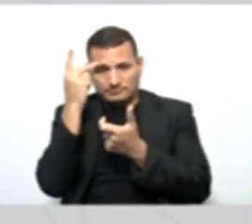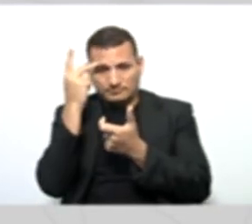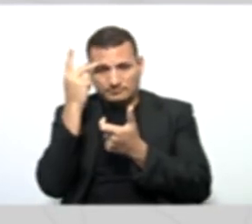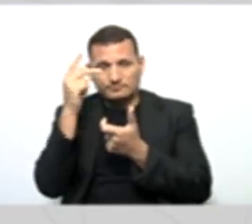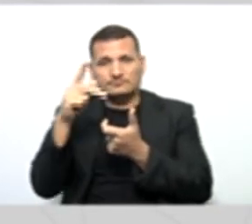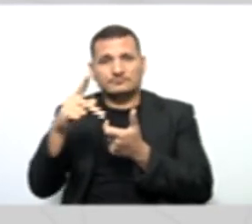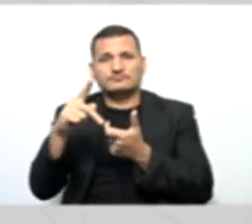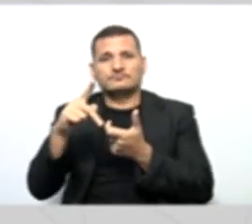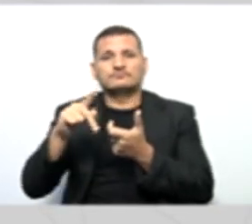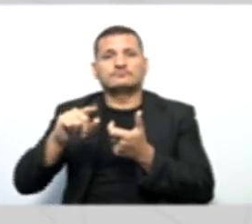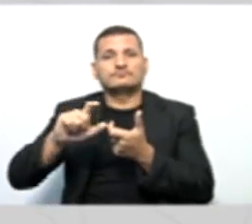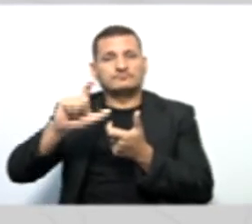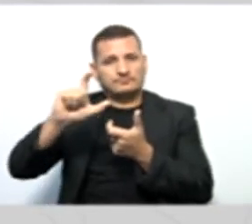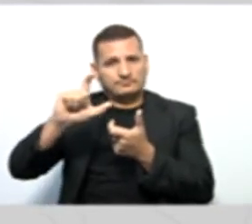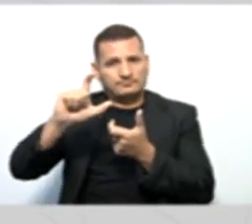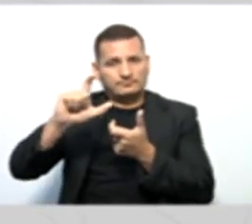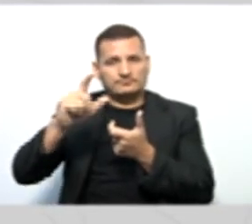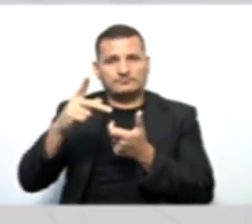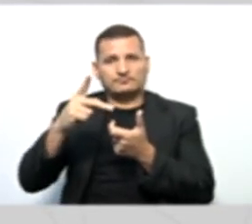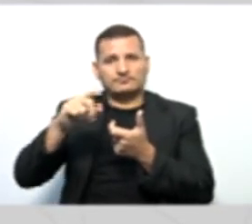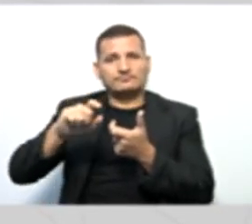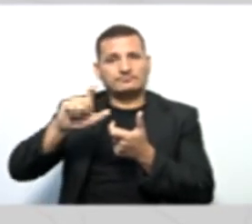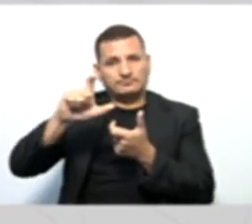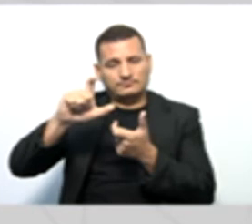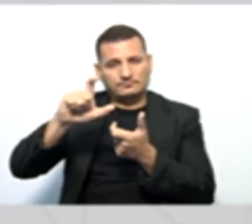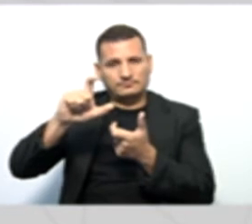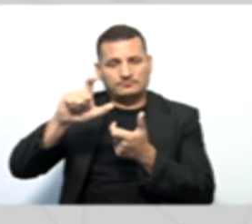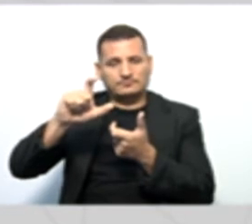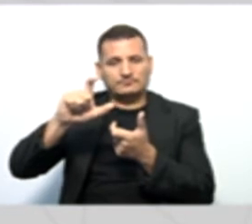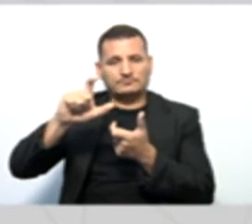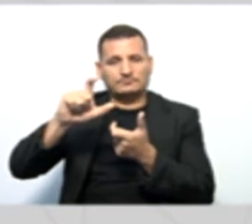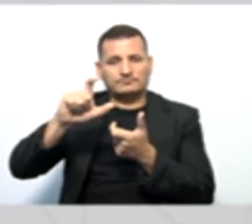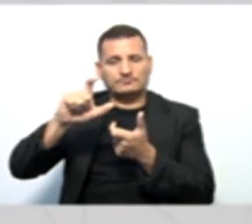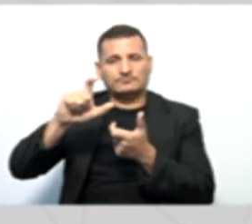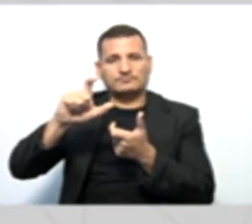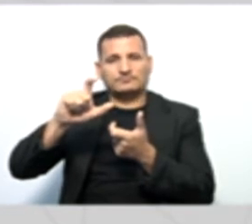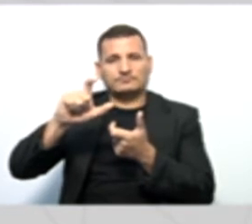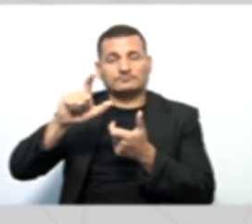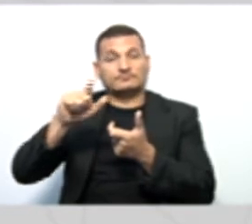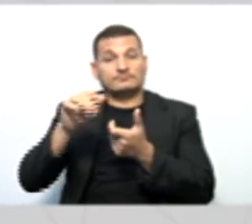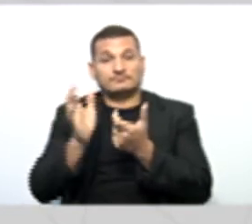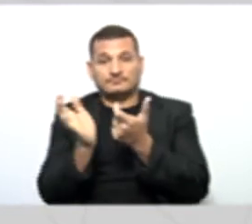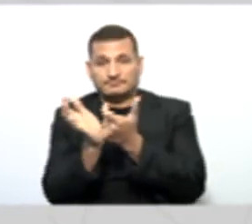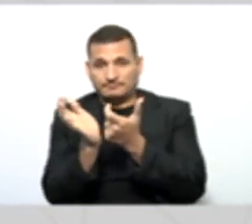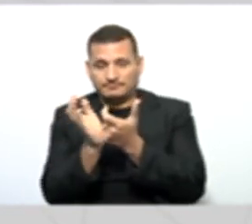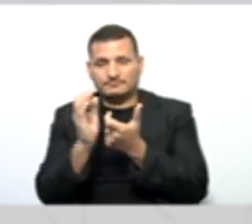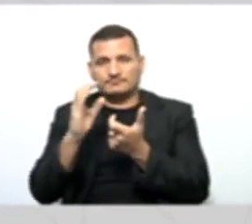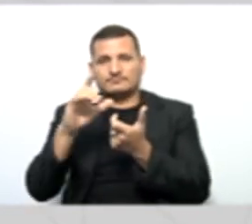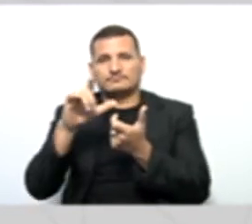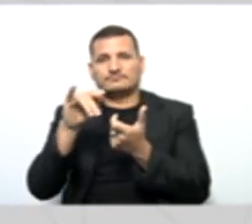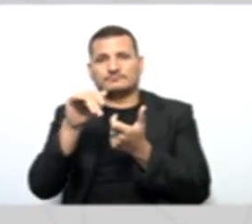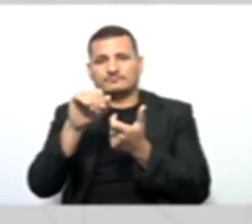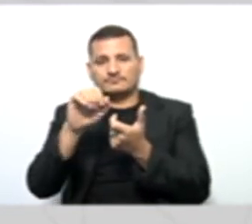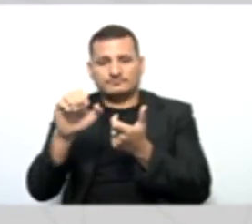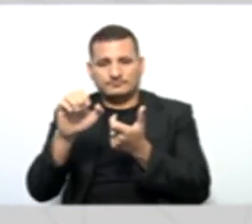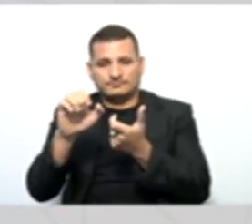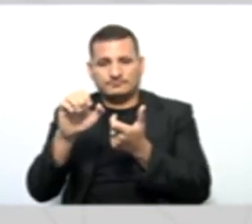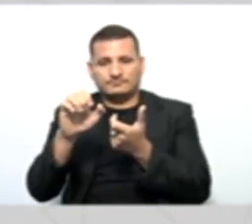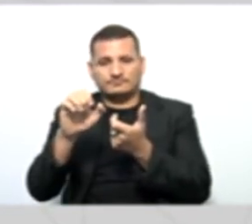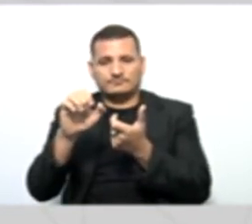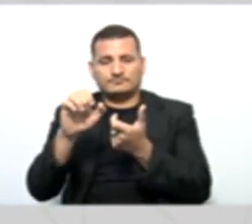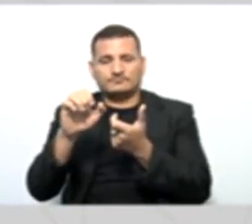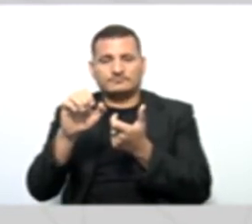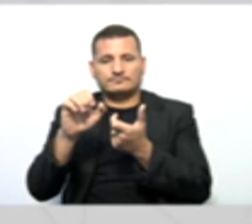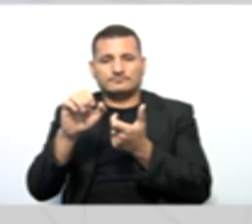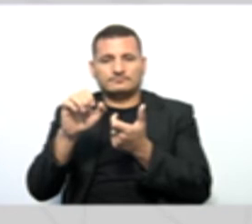P maiúsculo aqui. O P maiúsculo, pessoa com P maiúsculo, refere-se à nossa classe. Classe pessoa. Por